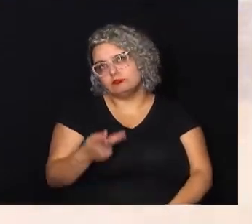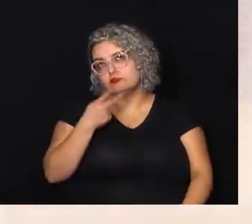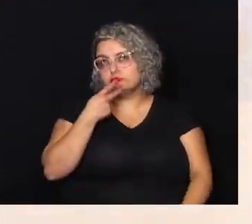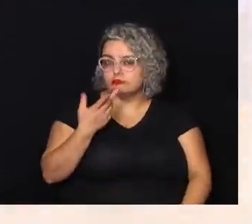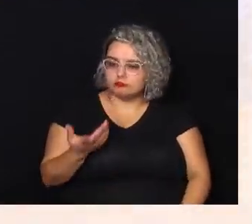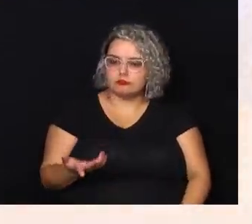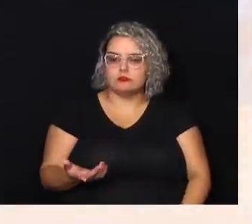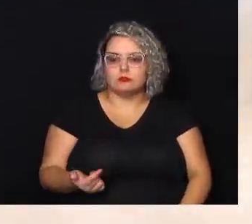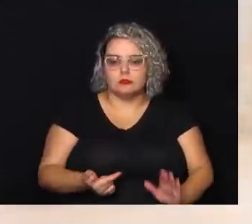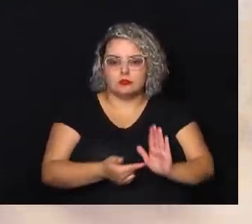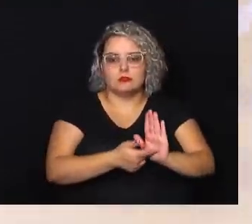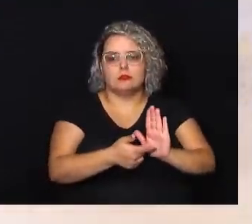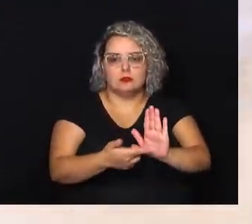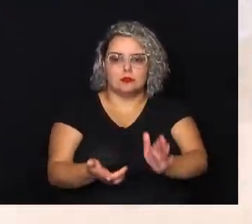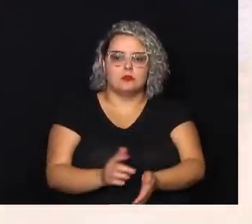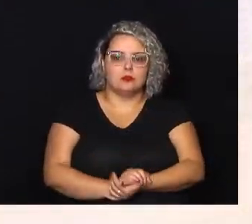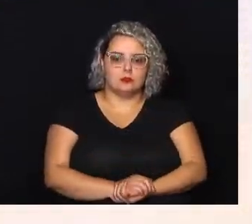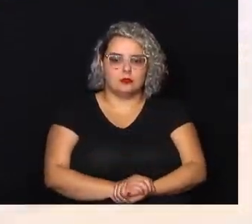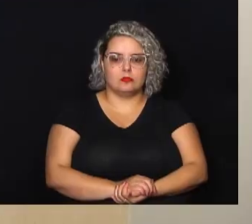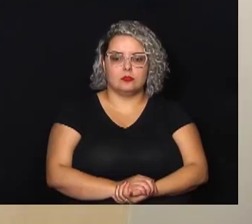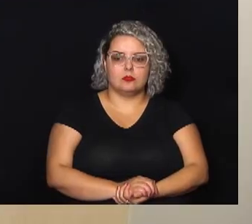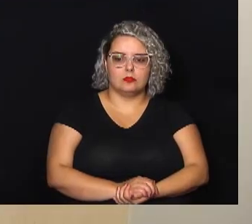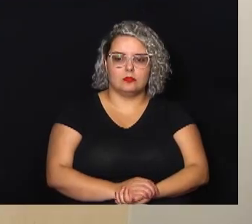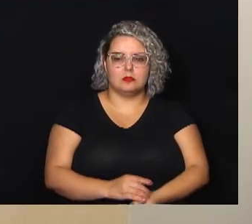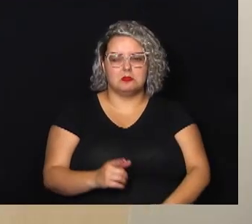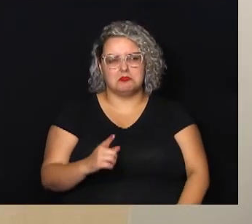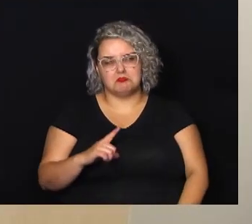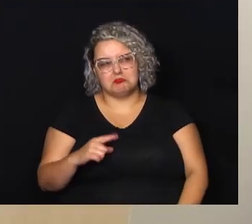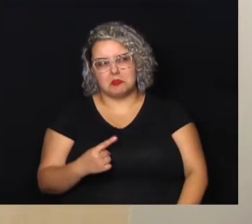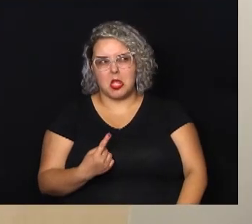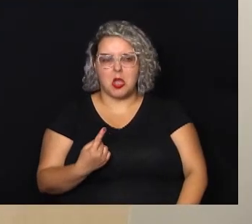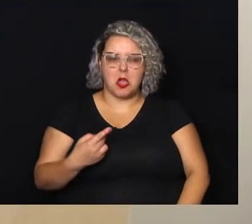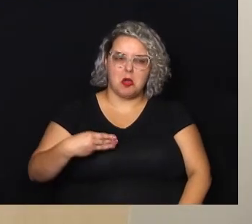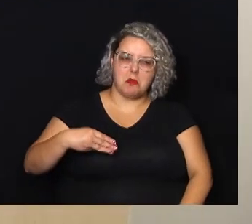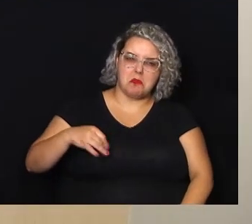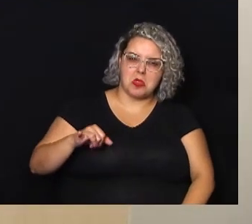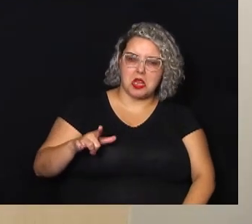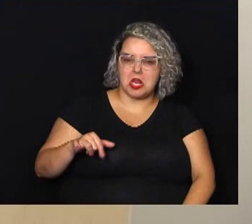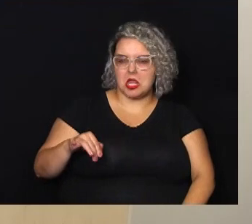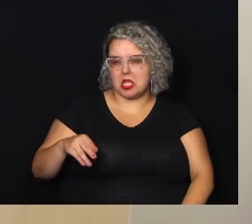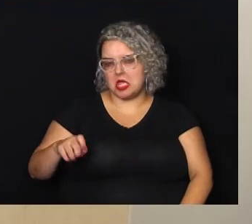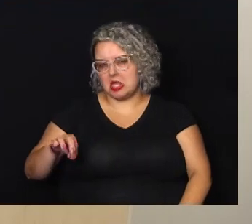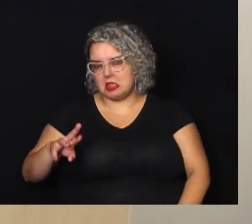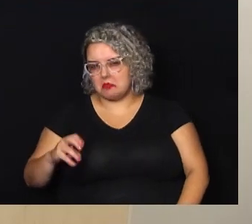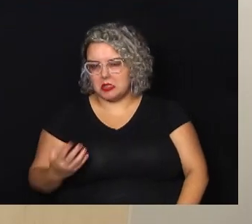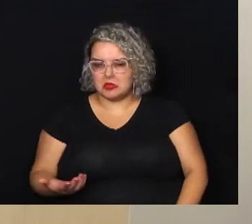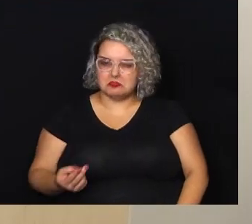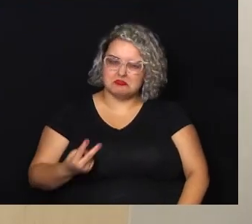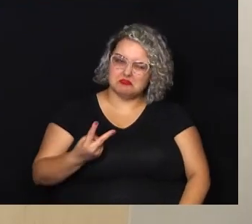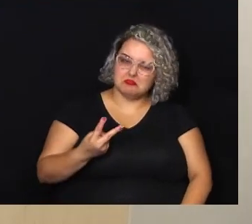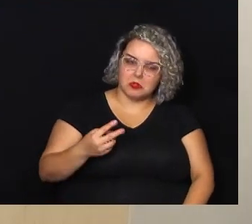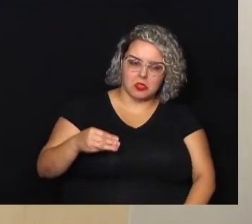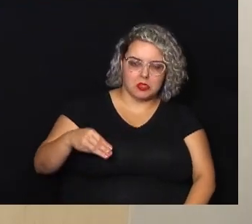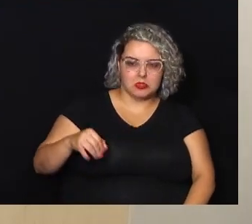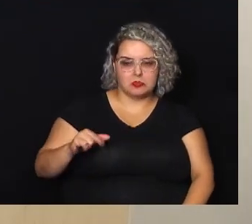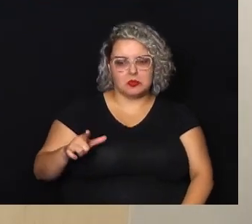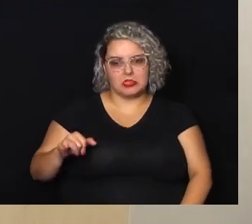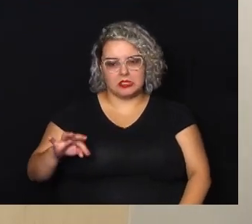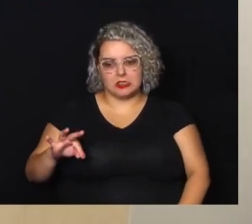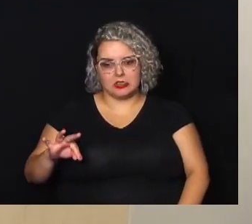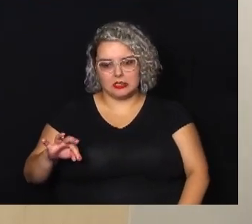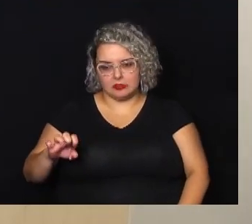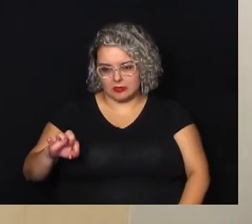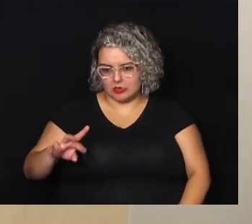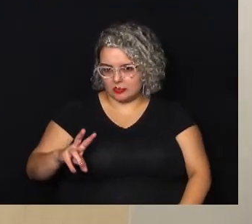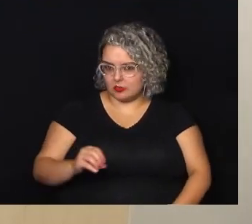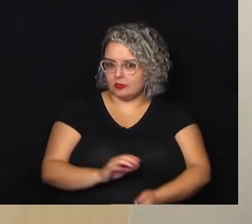eu diria que tem... Eu vou mostrar pra vocês, mas acredito que tenha 1 milímetro, né, 2. Vou mostrar pra vocês